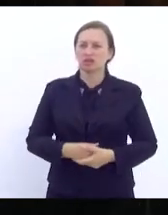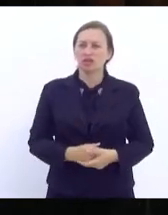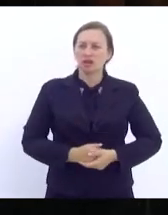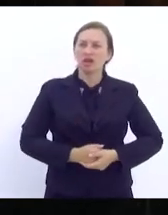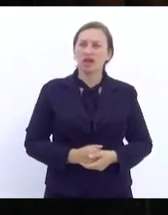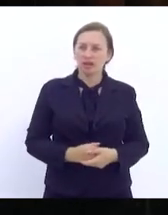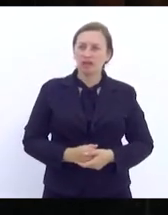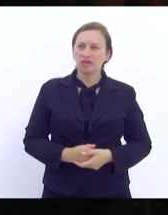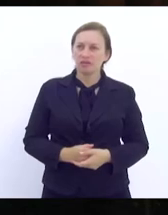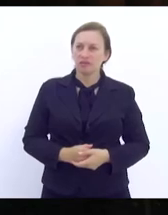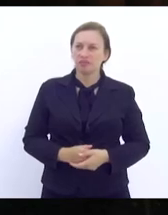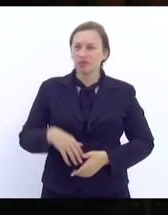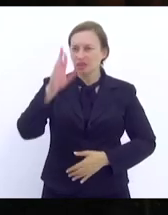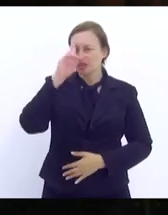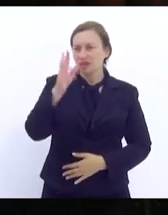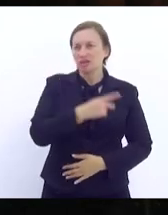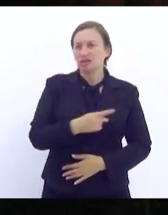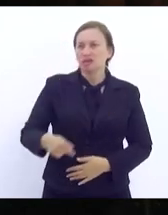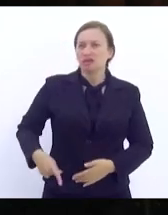presidente